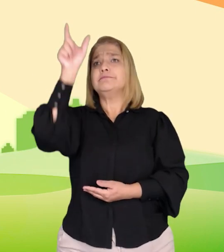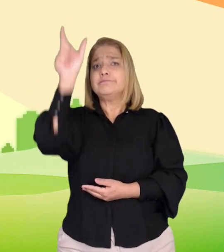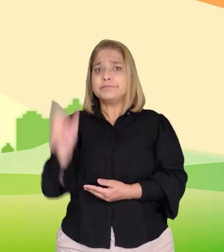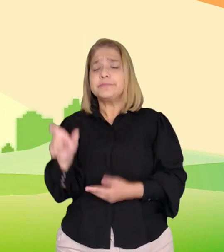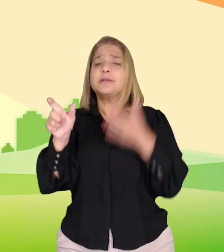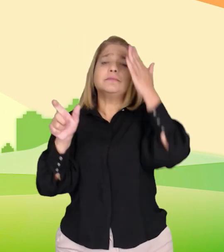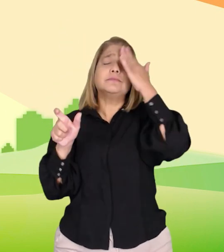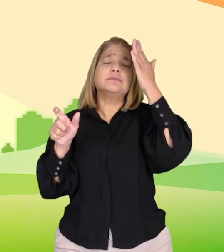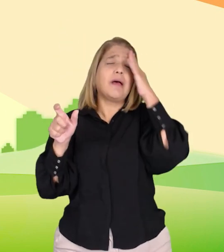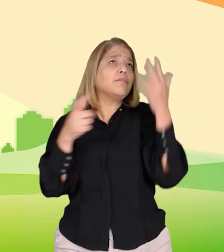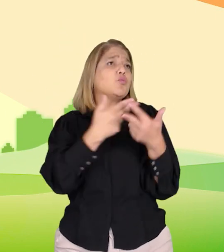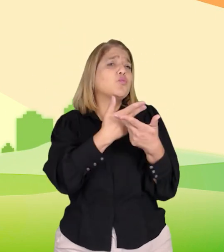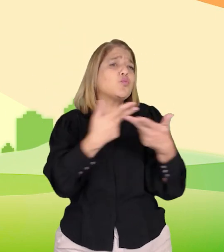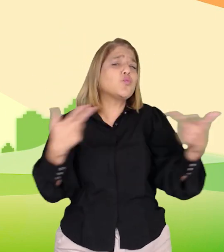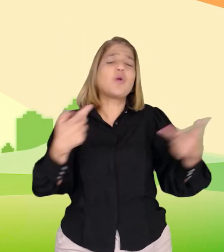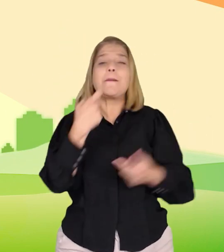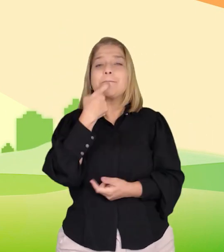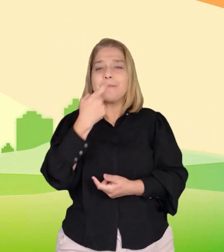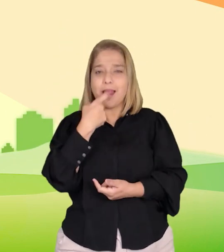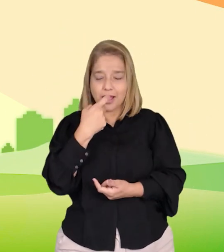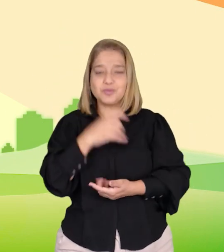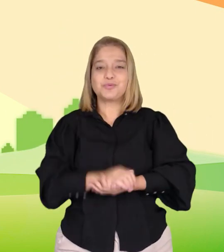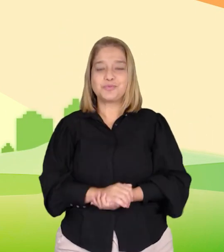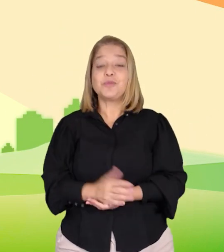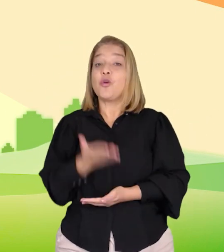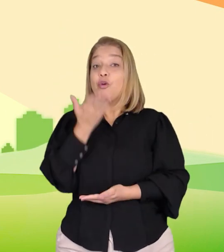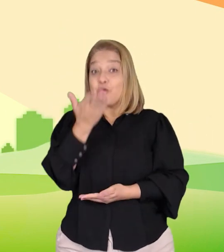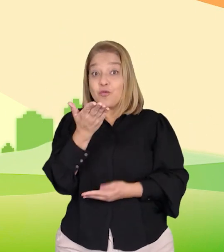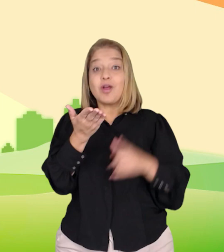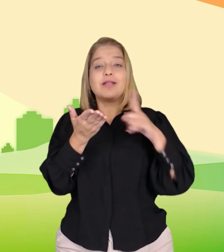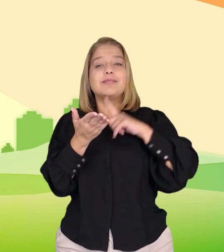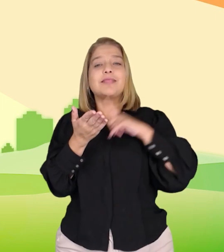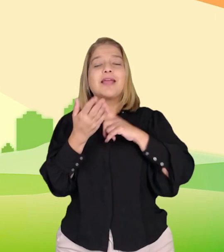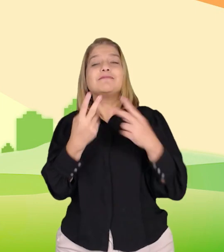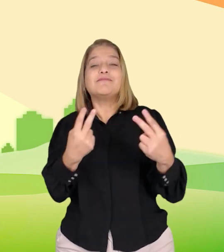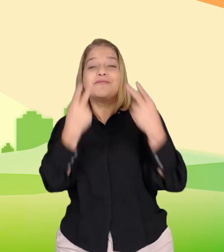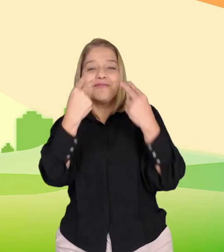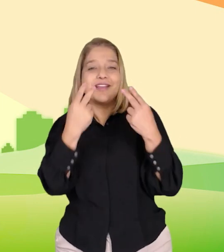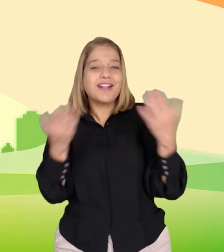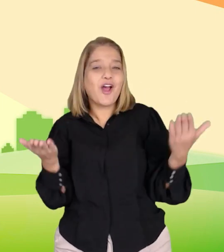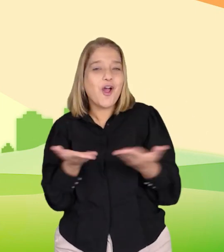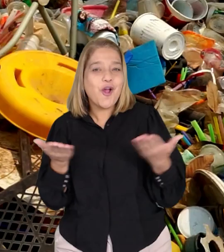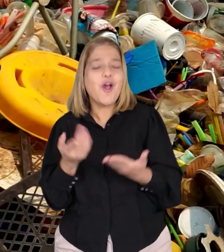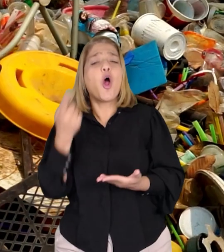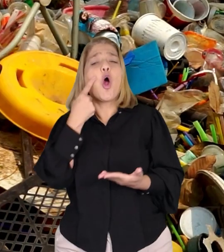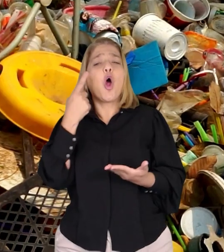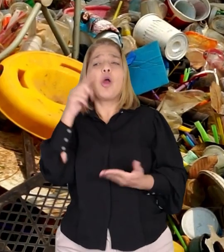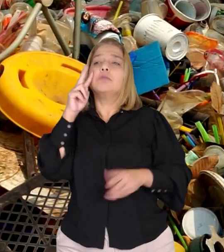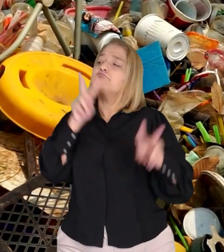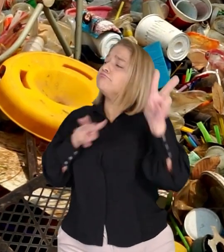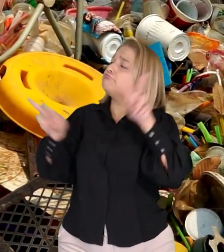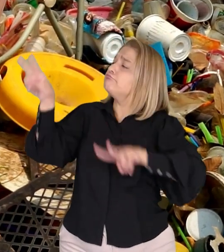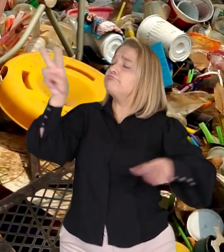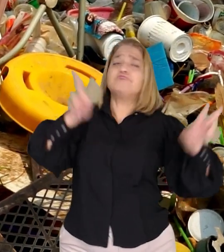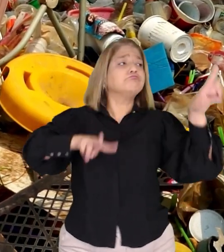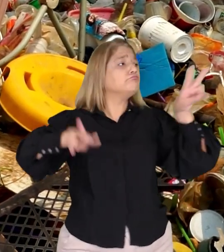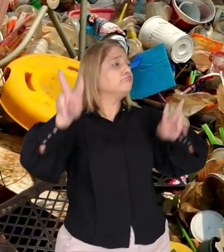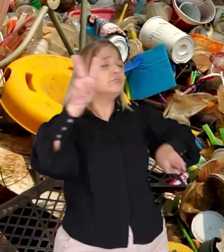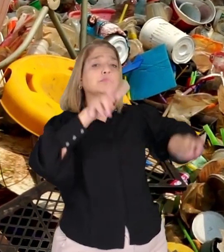sabe muita coisa sobre plásticos. E você, que nos assiste, olha ao seu